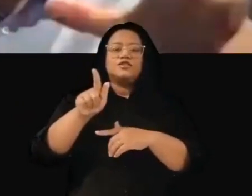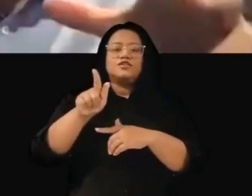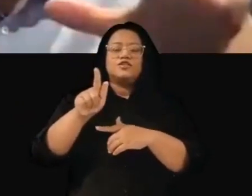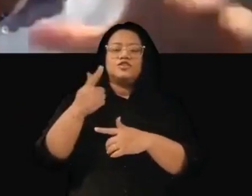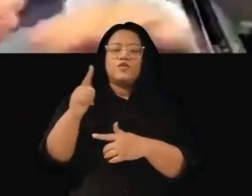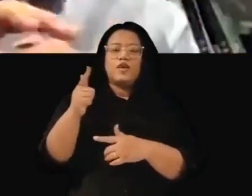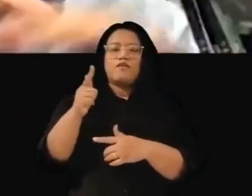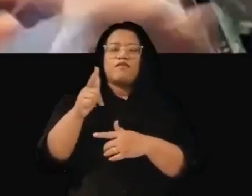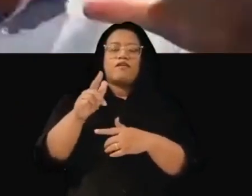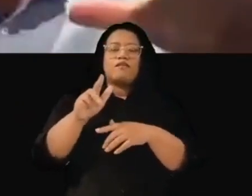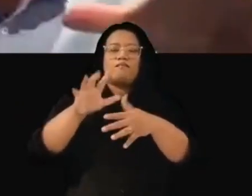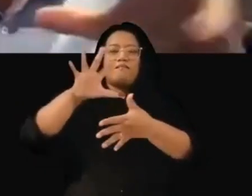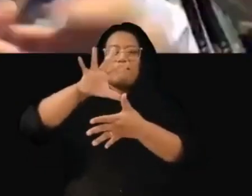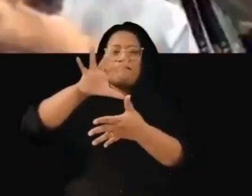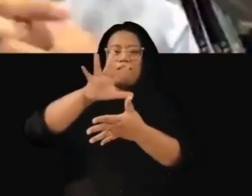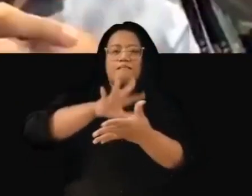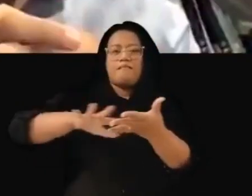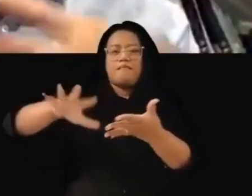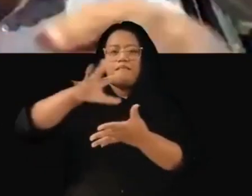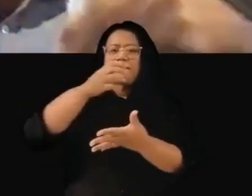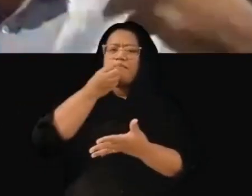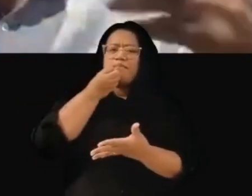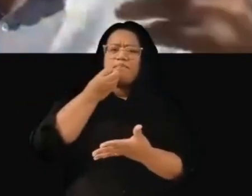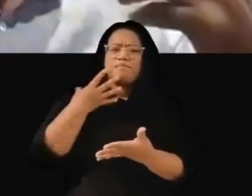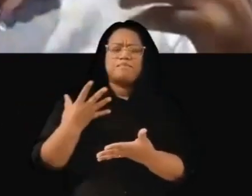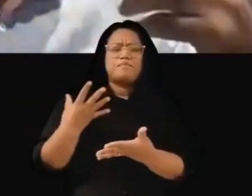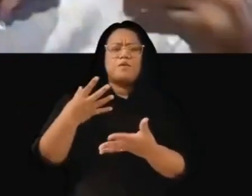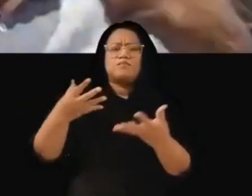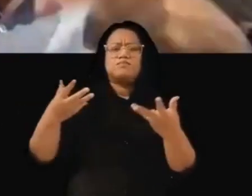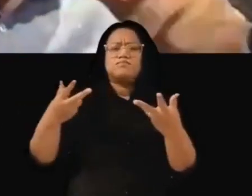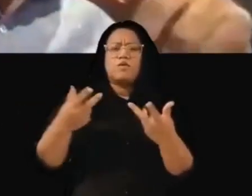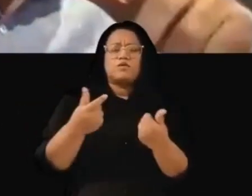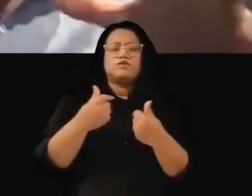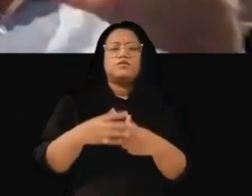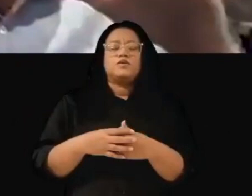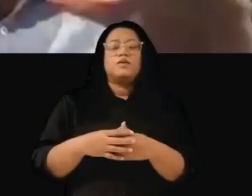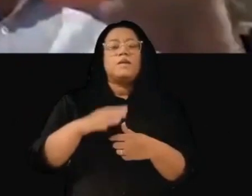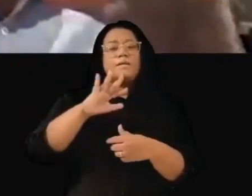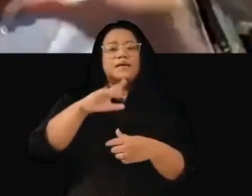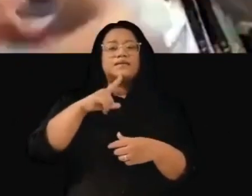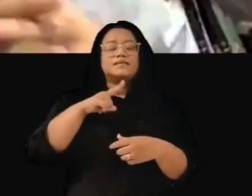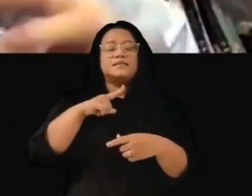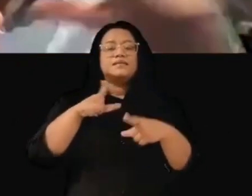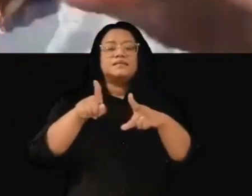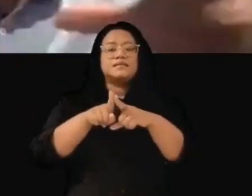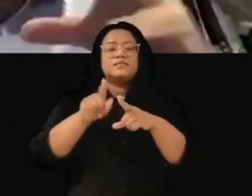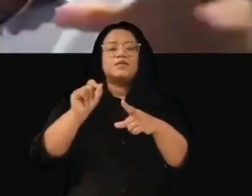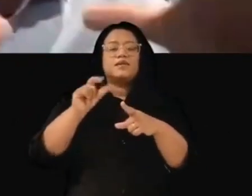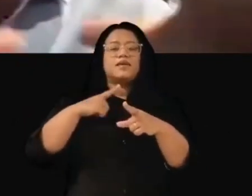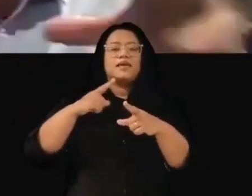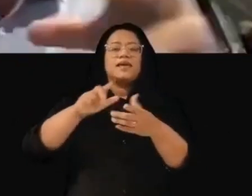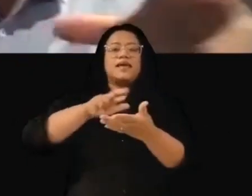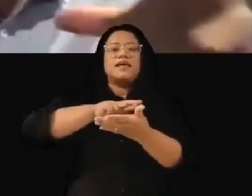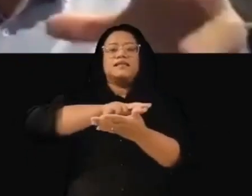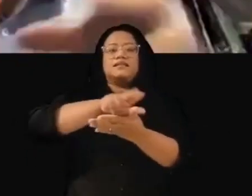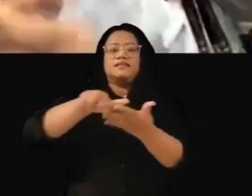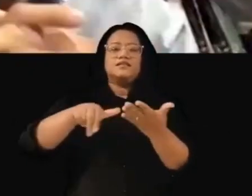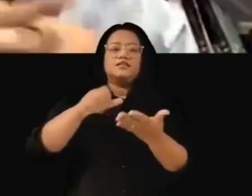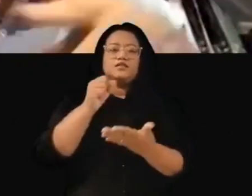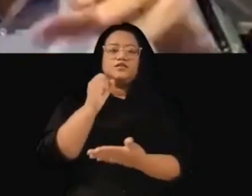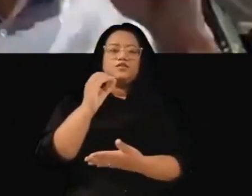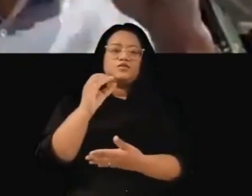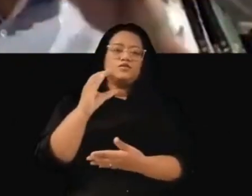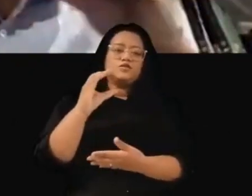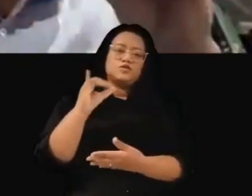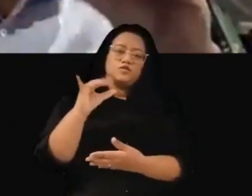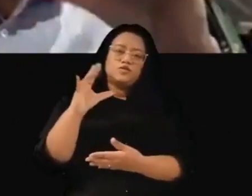uma biodiversidade extraordinária, mas temos também associada a ela uma sociodiversidade. E essa combinação de bio-sociodiversidade